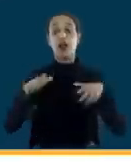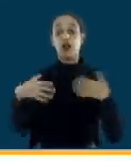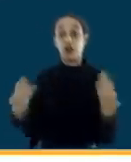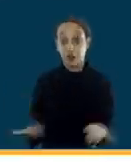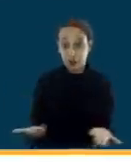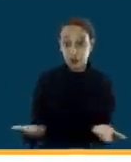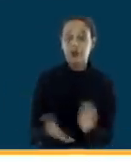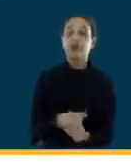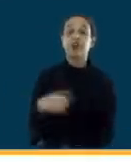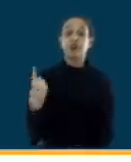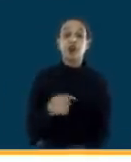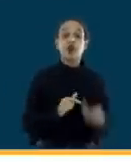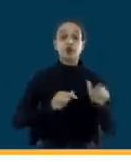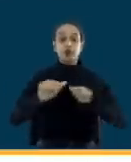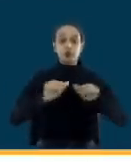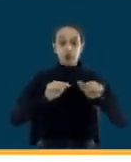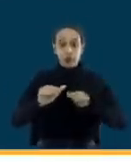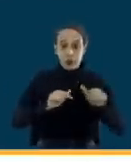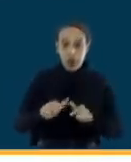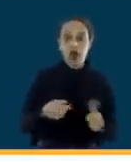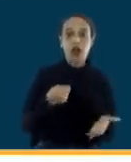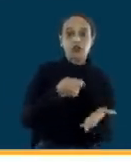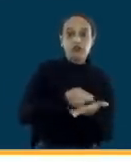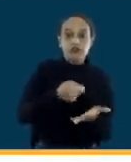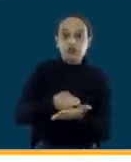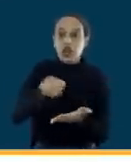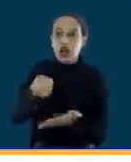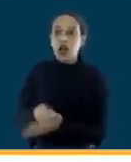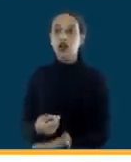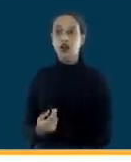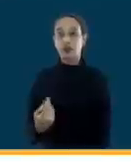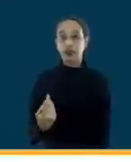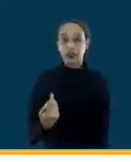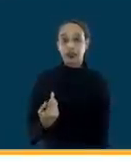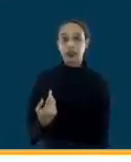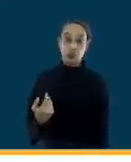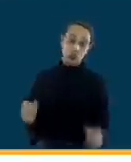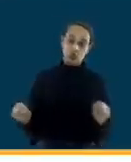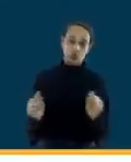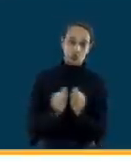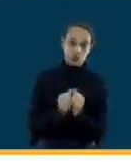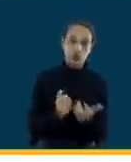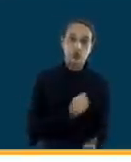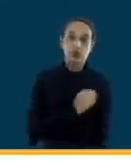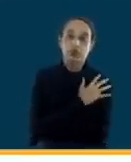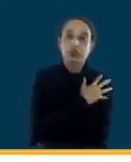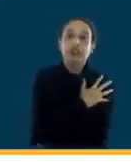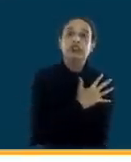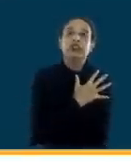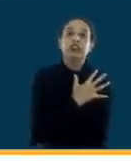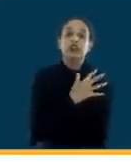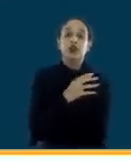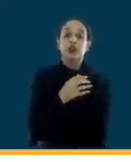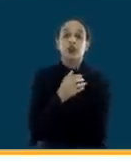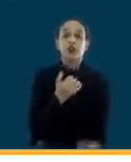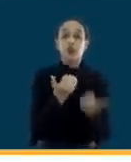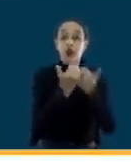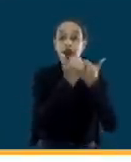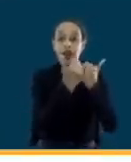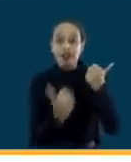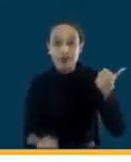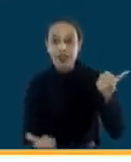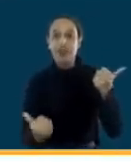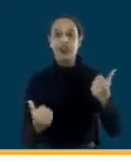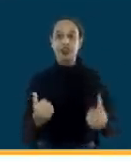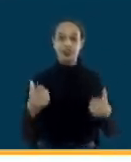nós ainda estamos trabalhando com pactuações feitas nas 3 reuniões com o Ministério do Turismo. Nós não vimos ainda o texto da regulamentação, pode ser